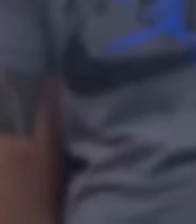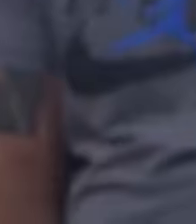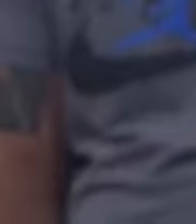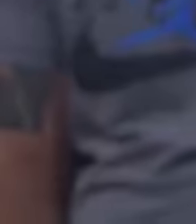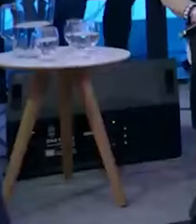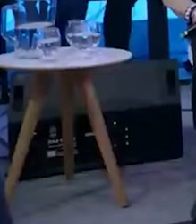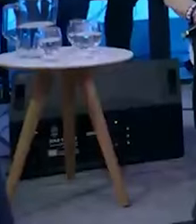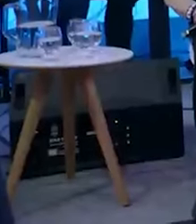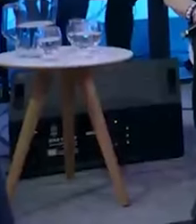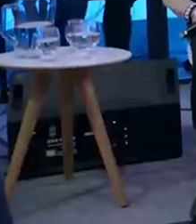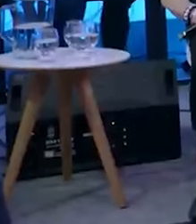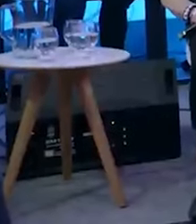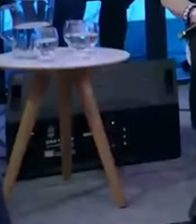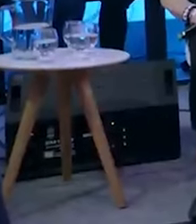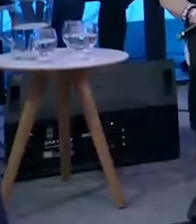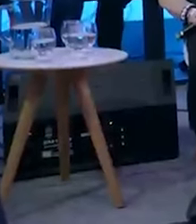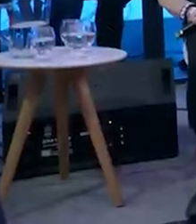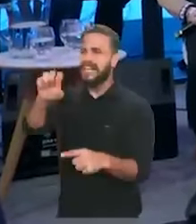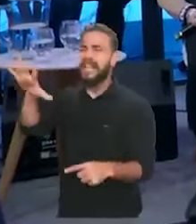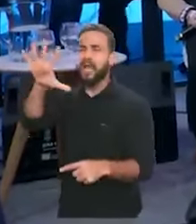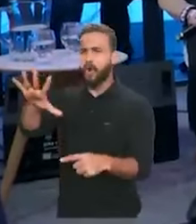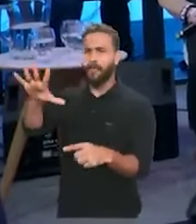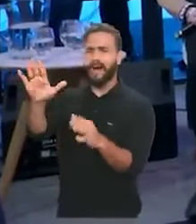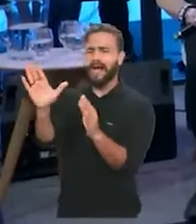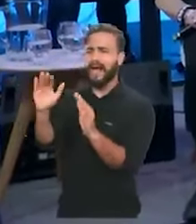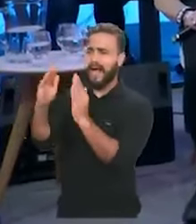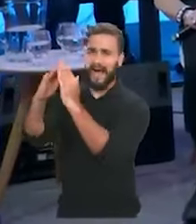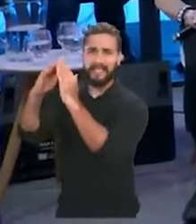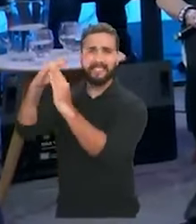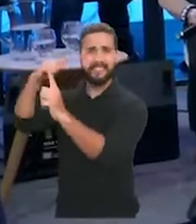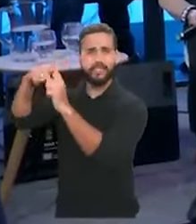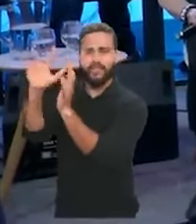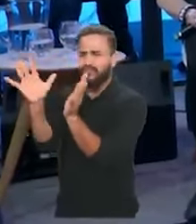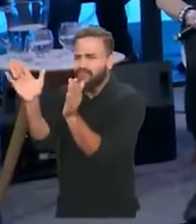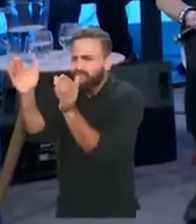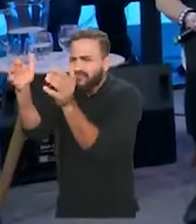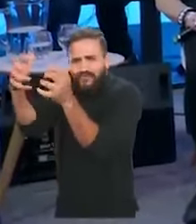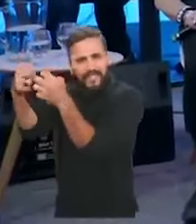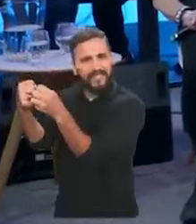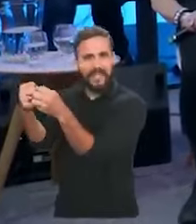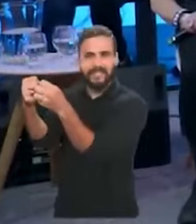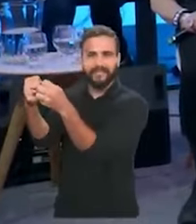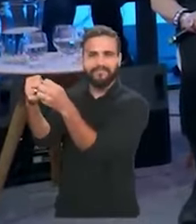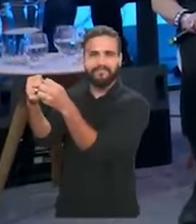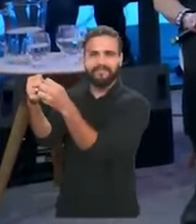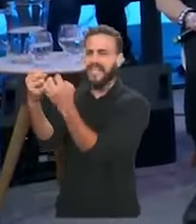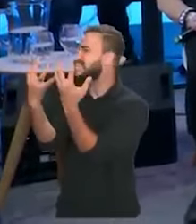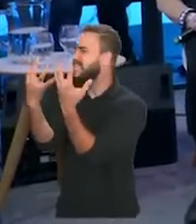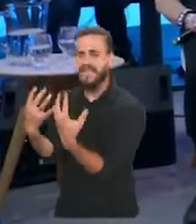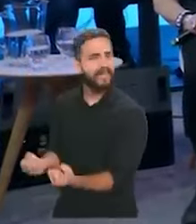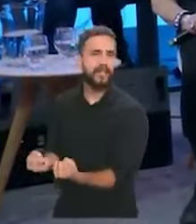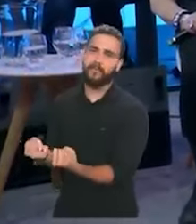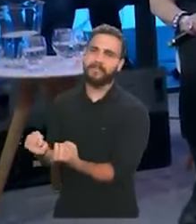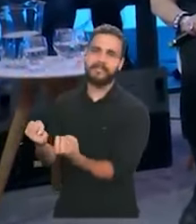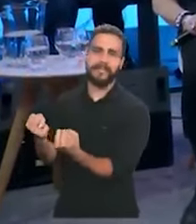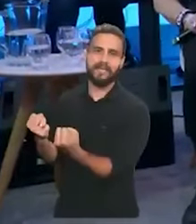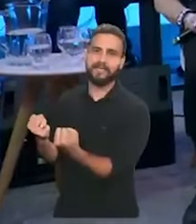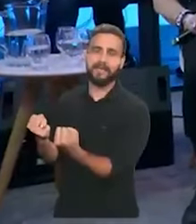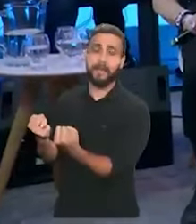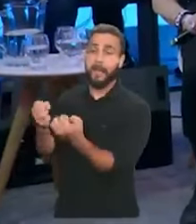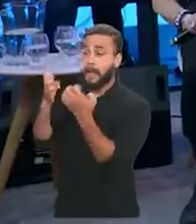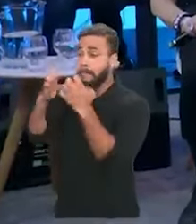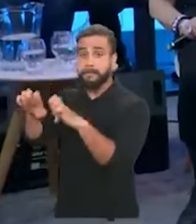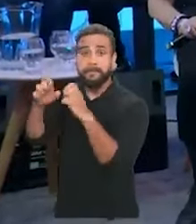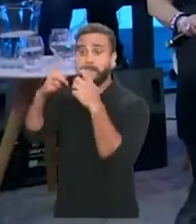escolas não serem tão abertas, o PACE tem conseguido, através de diferentes parcerias, através da vantagem ser registrado como